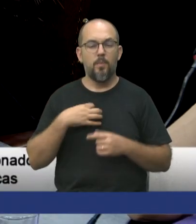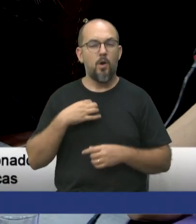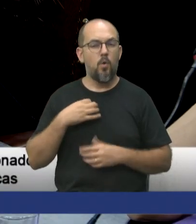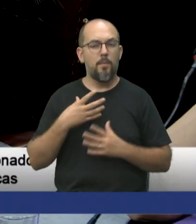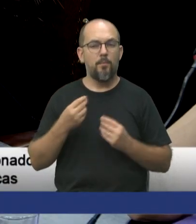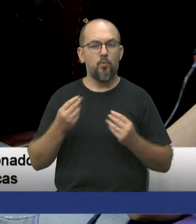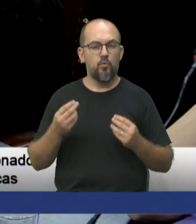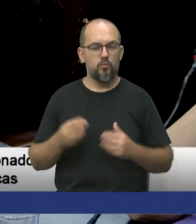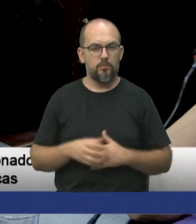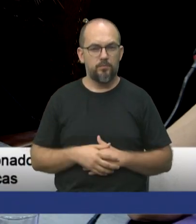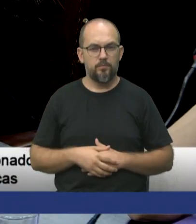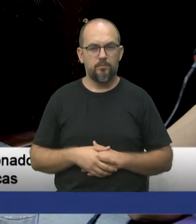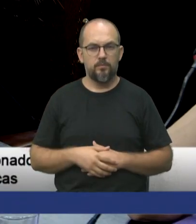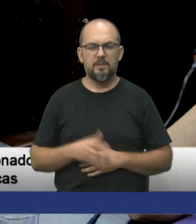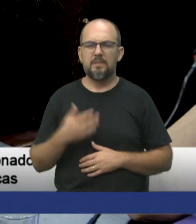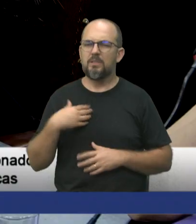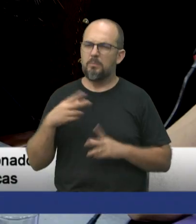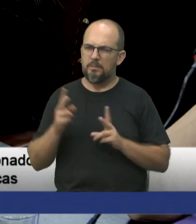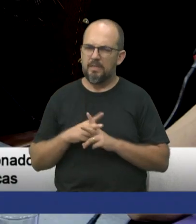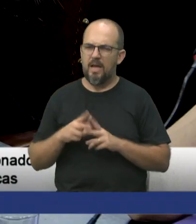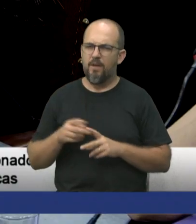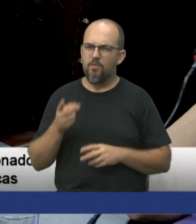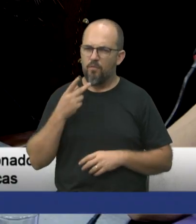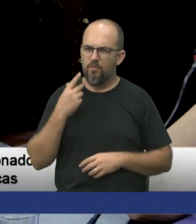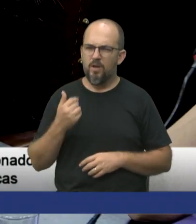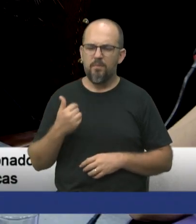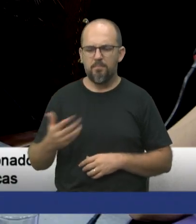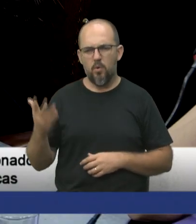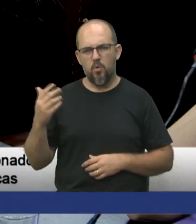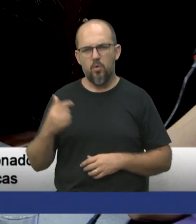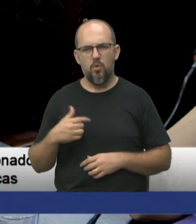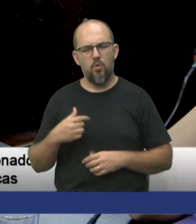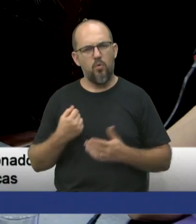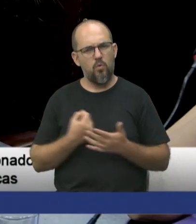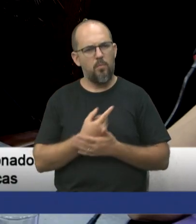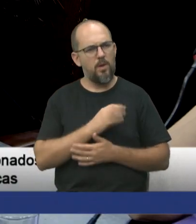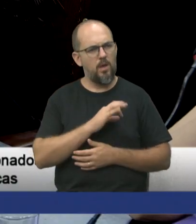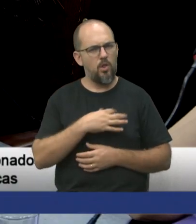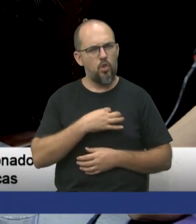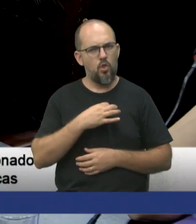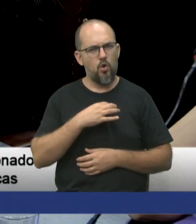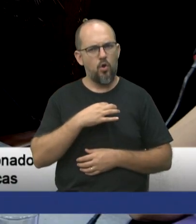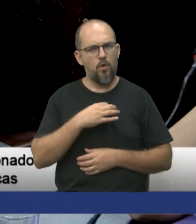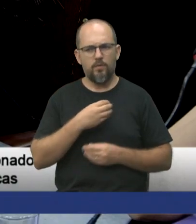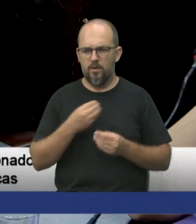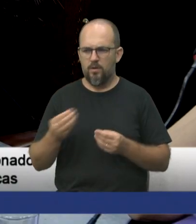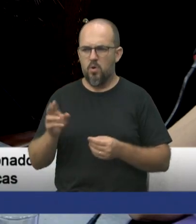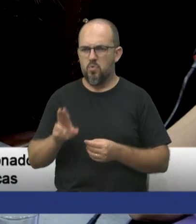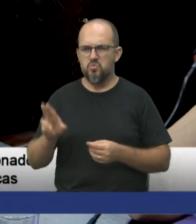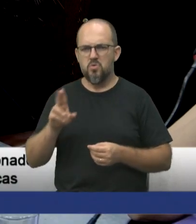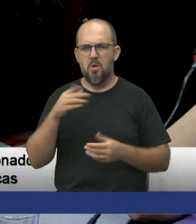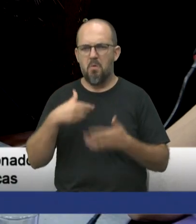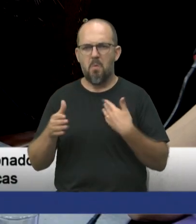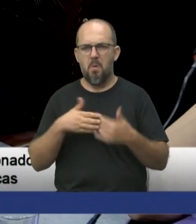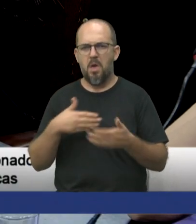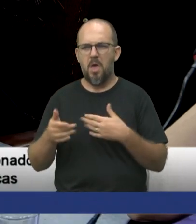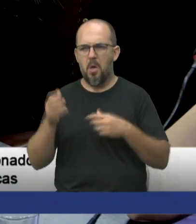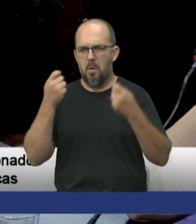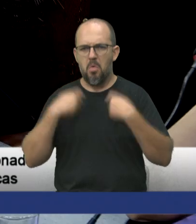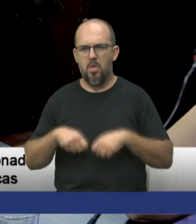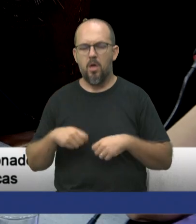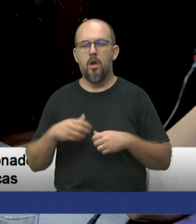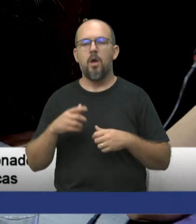Textura. E eu brigava com ele, eu falava, caramba, eu mal comprei uma roupa, você já está usando de dia. E aí eu fui ver